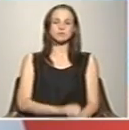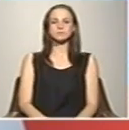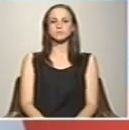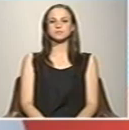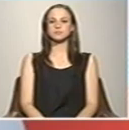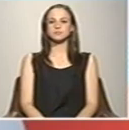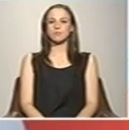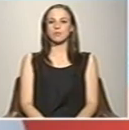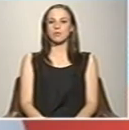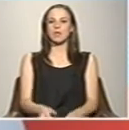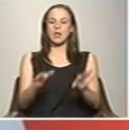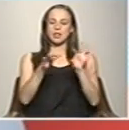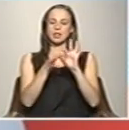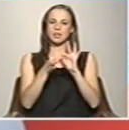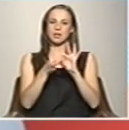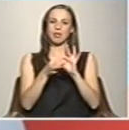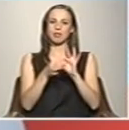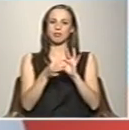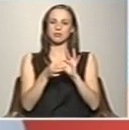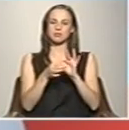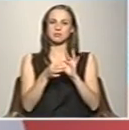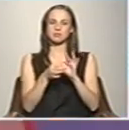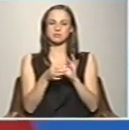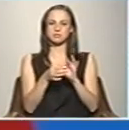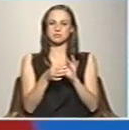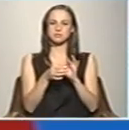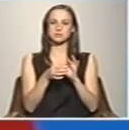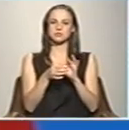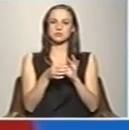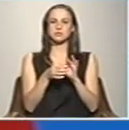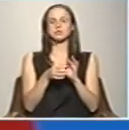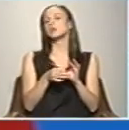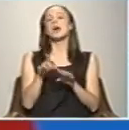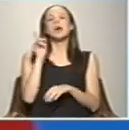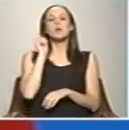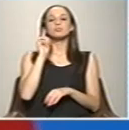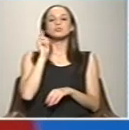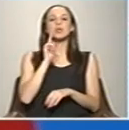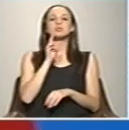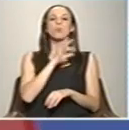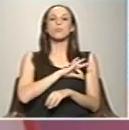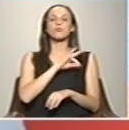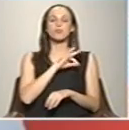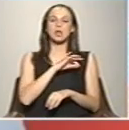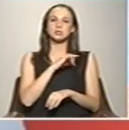relativamente aos sinais, e cada vez mais é importante que os profissionais tenham formação e estejam preparados para